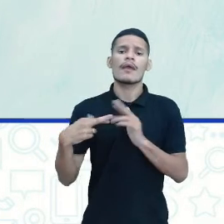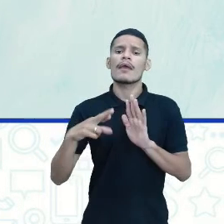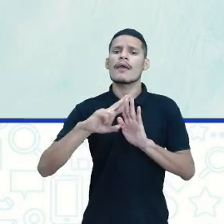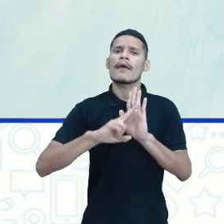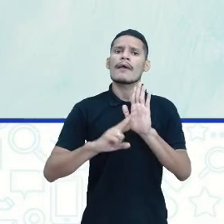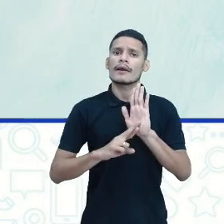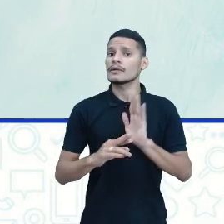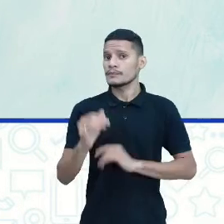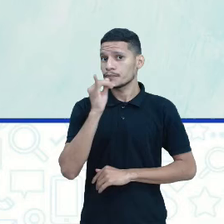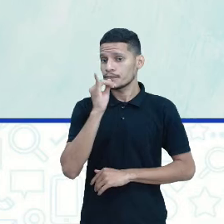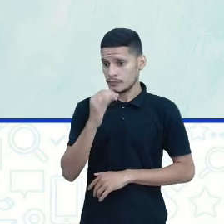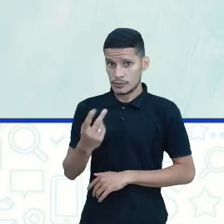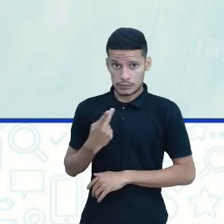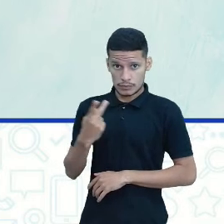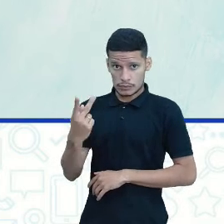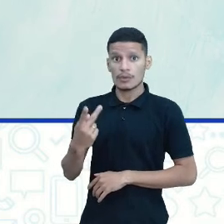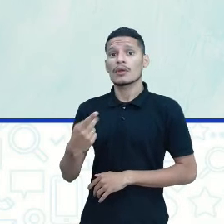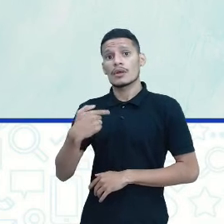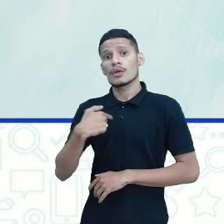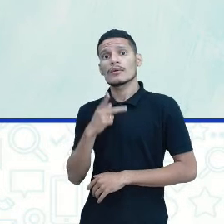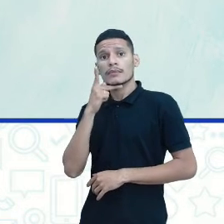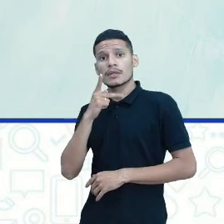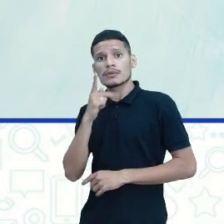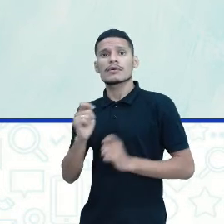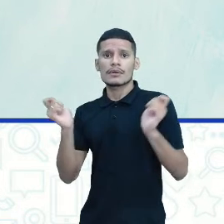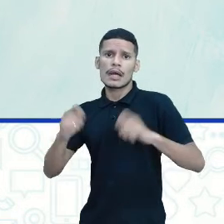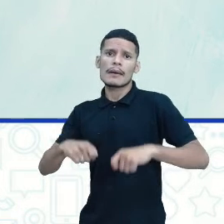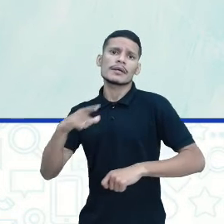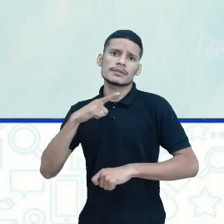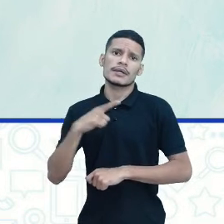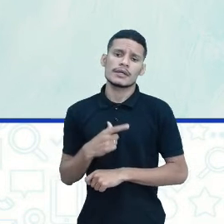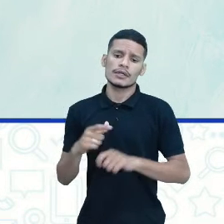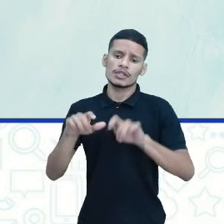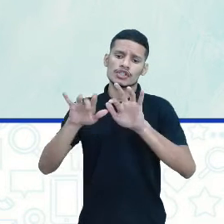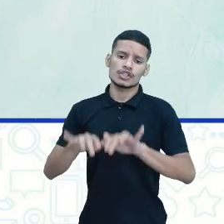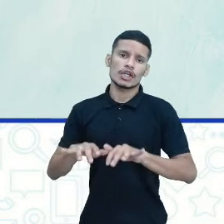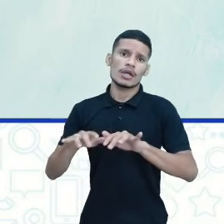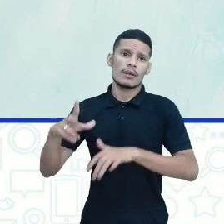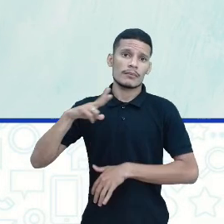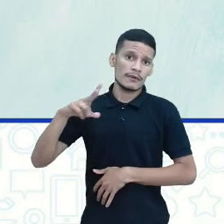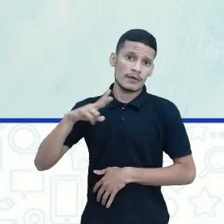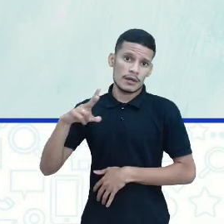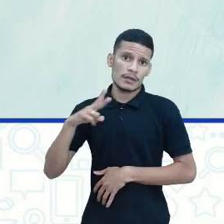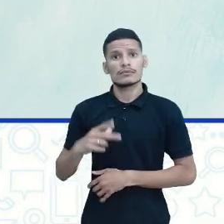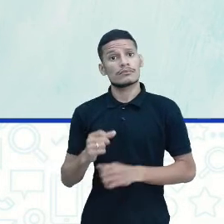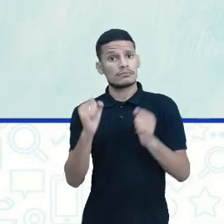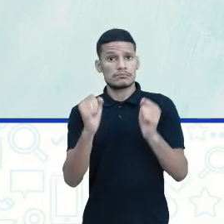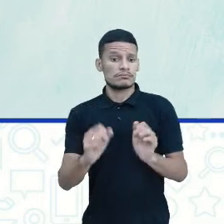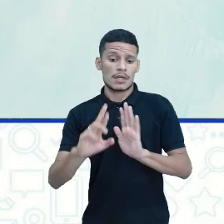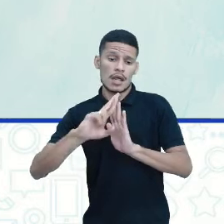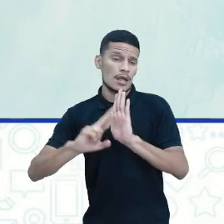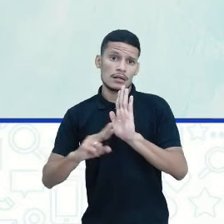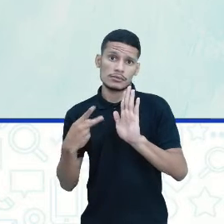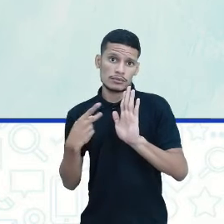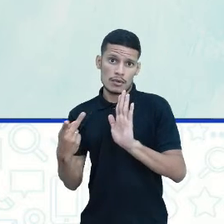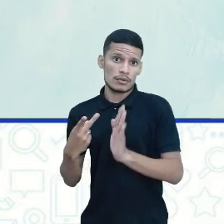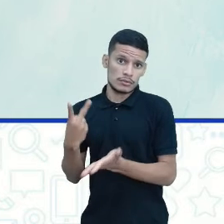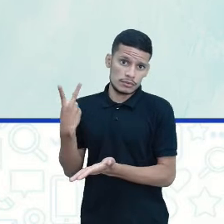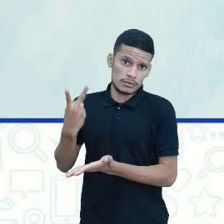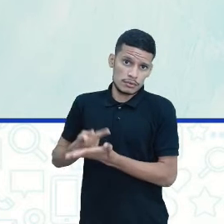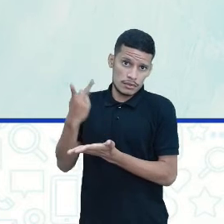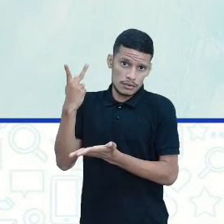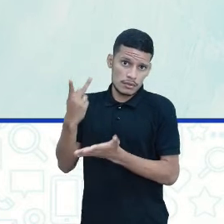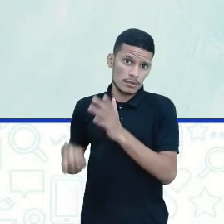por exemplo, eu e Plínio poderíamos estar em um chat privado. Então, as regras desse chat seriam definidas por nós dois. A gente tem o